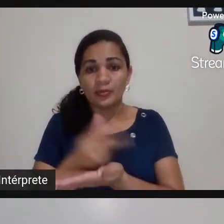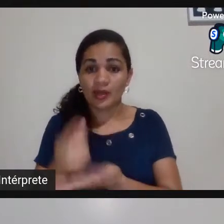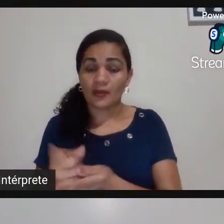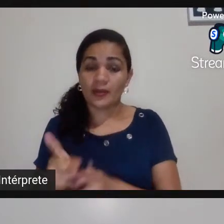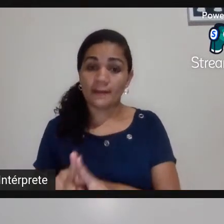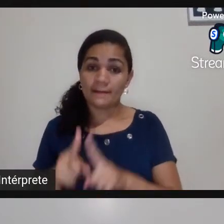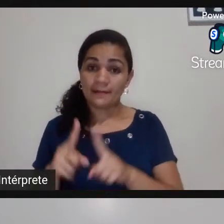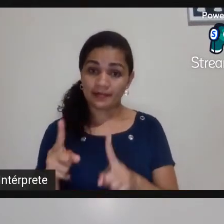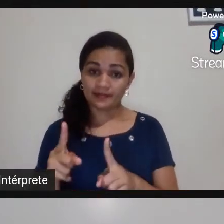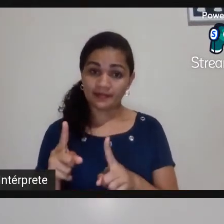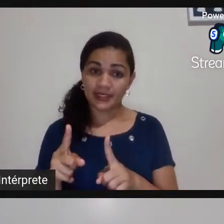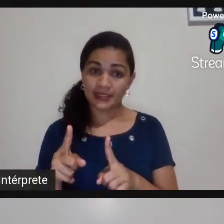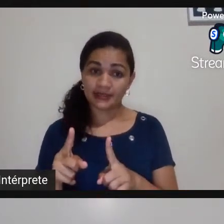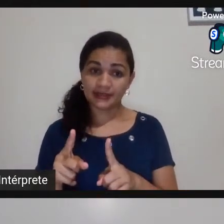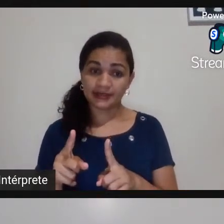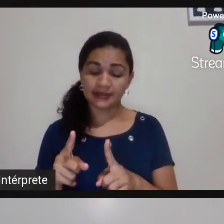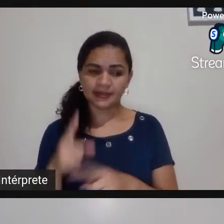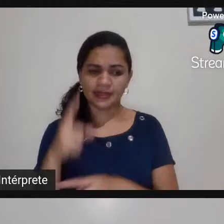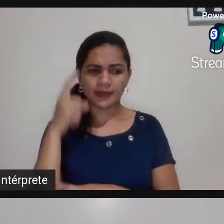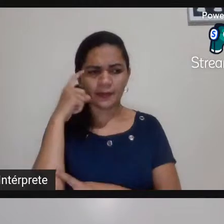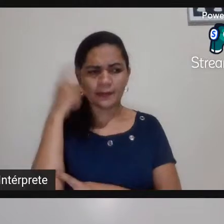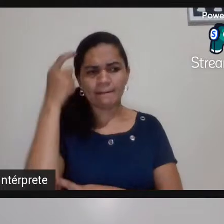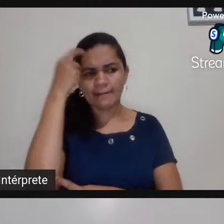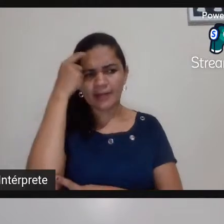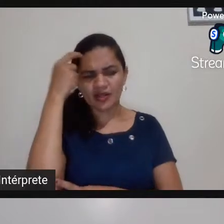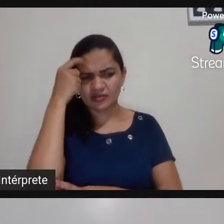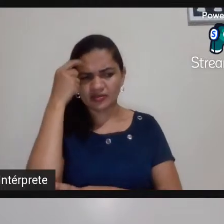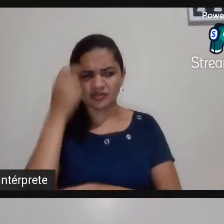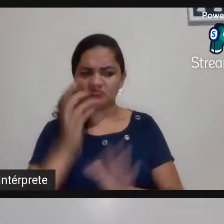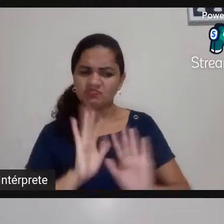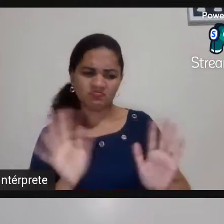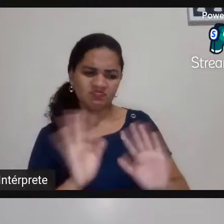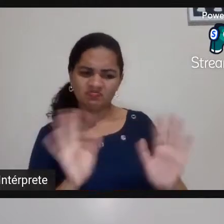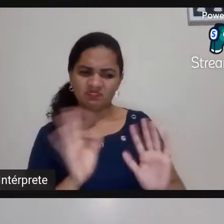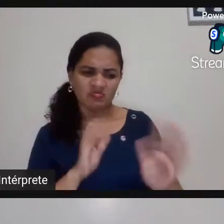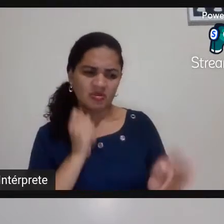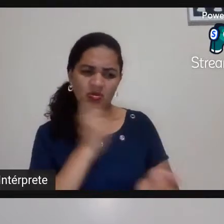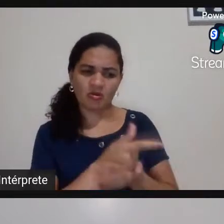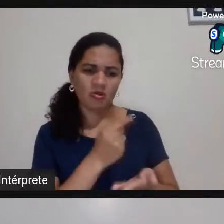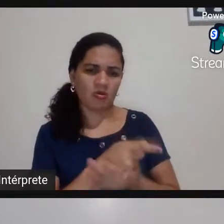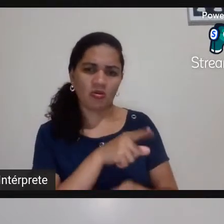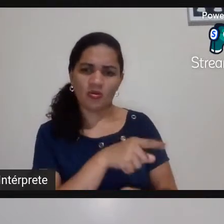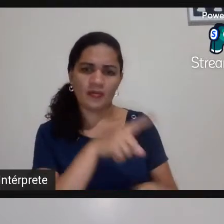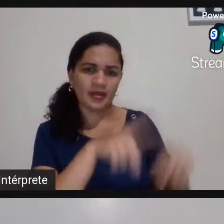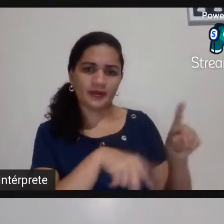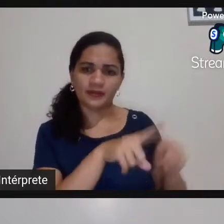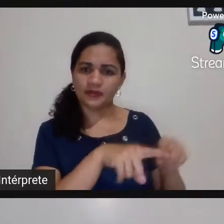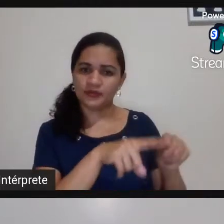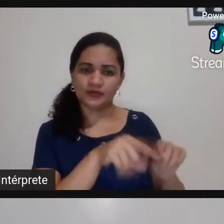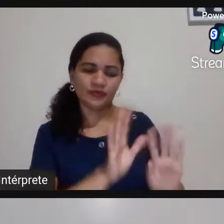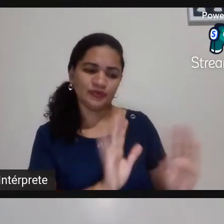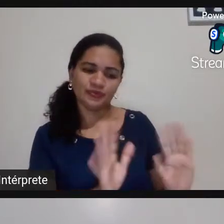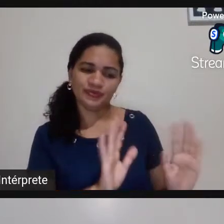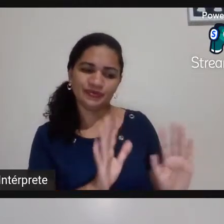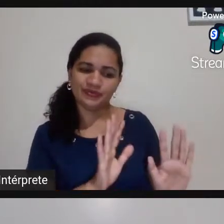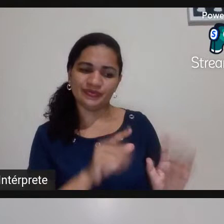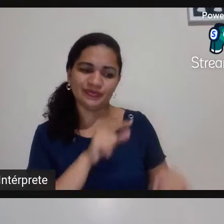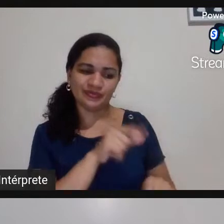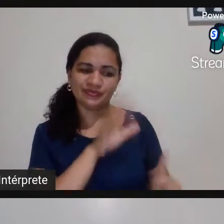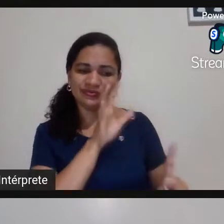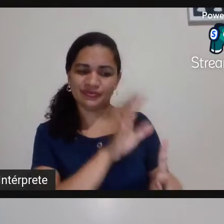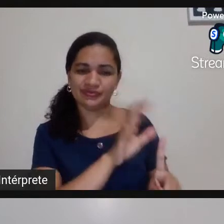por que me bateu uma consciência de que eu não vou comprar um produto E por exemplo tá explorando trabalhadores